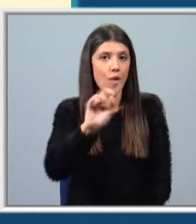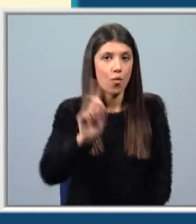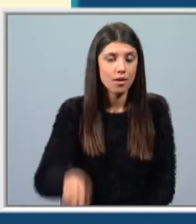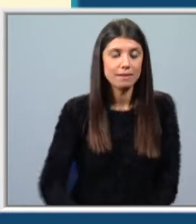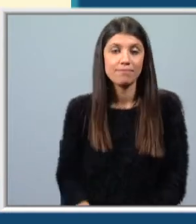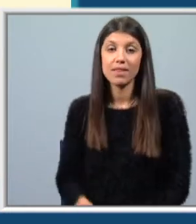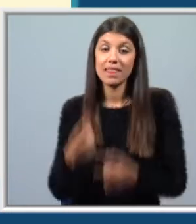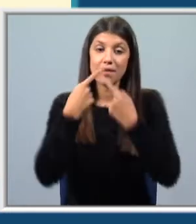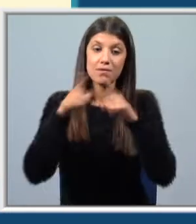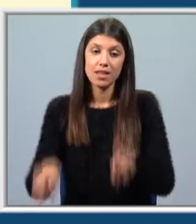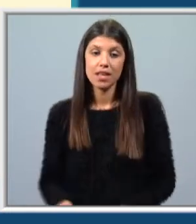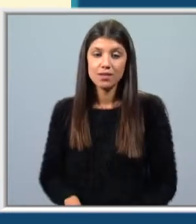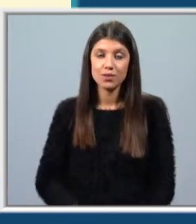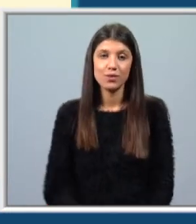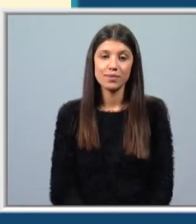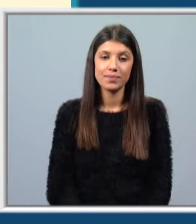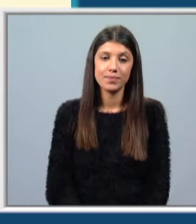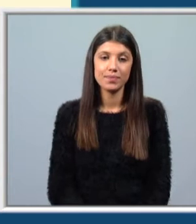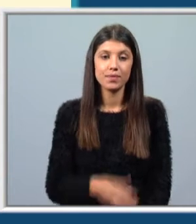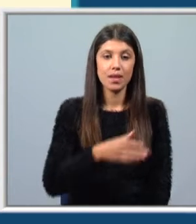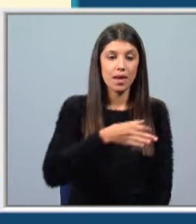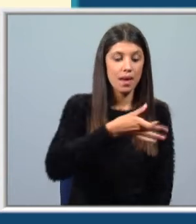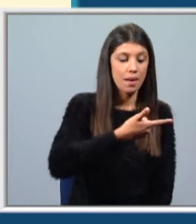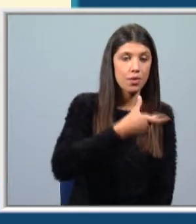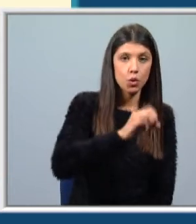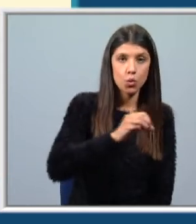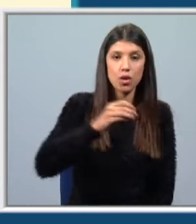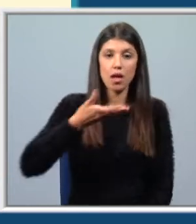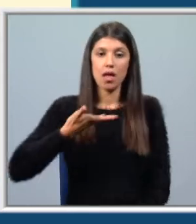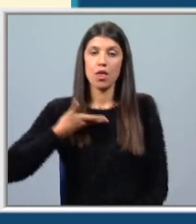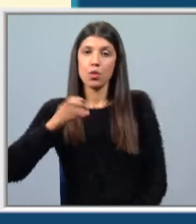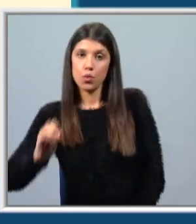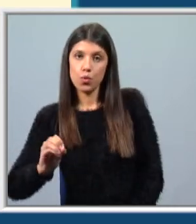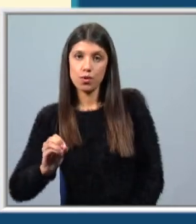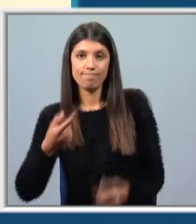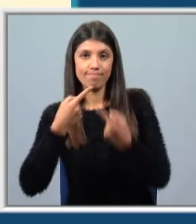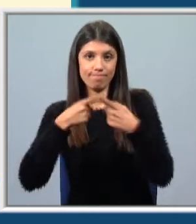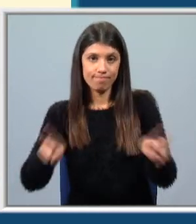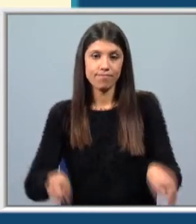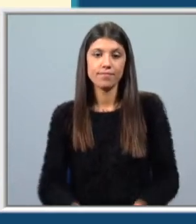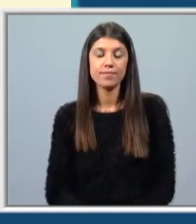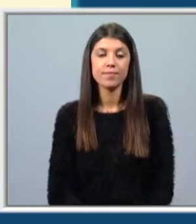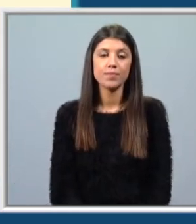Não, é diferente. Dado, pato.